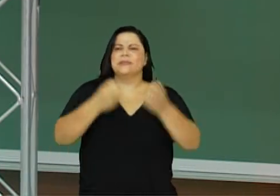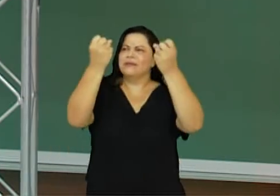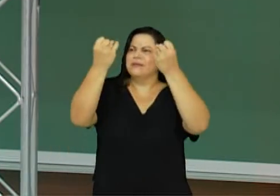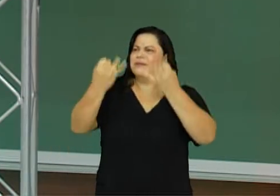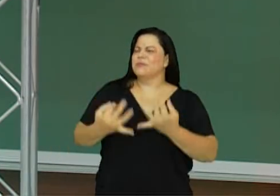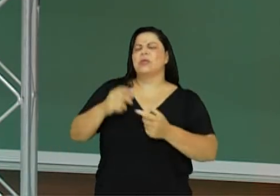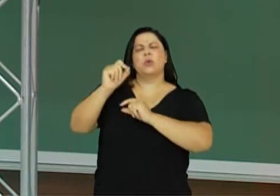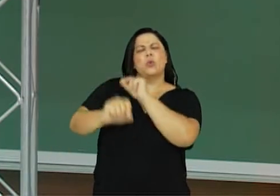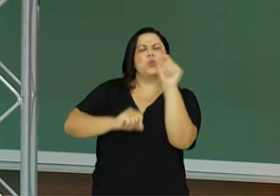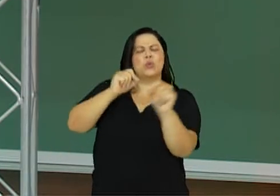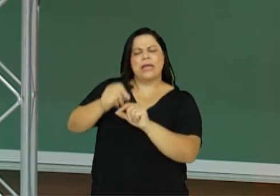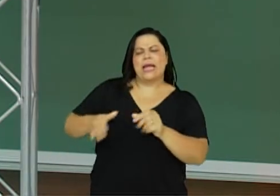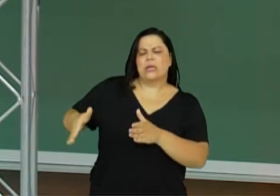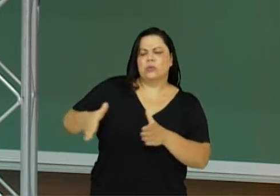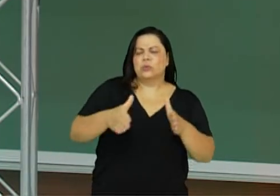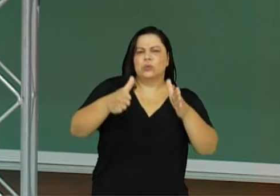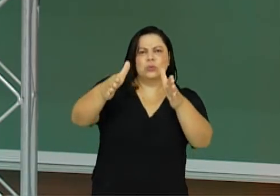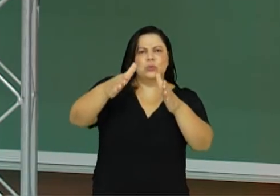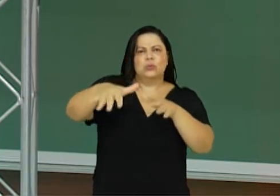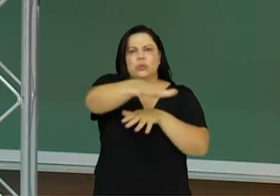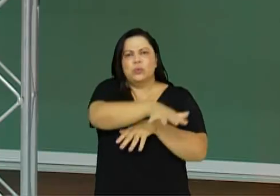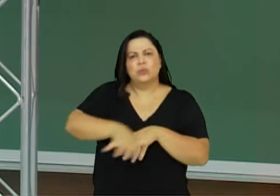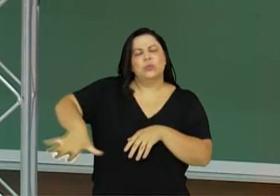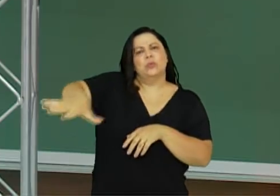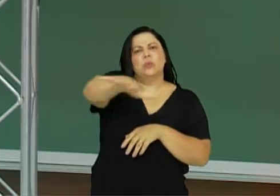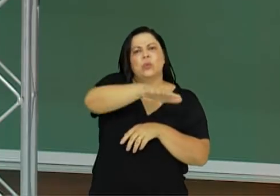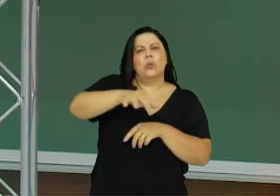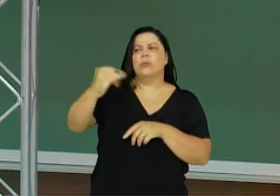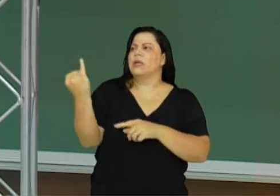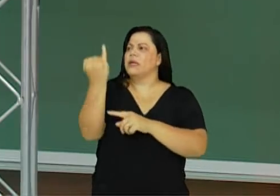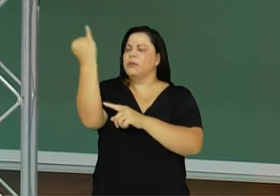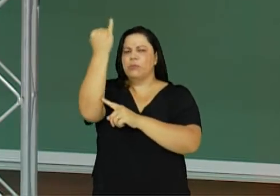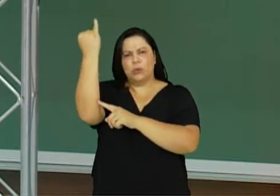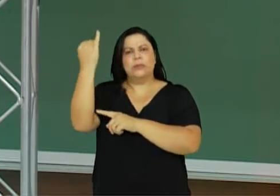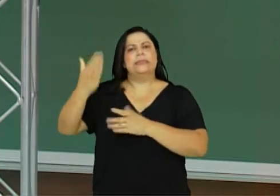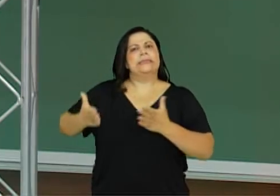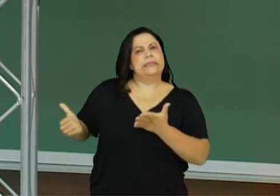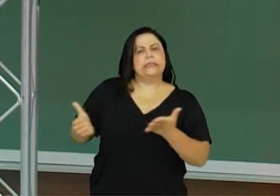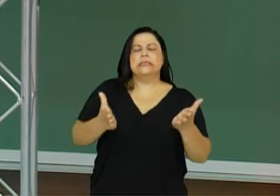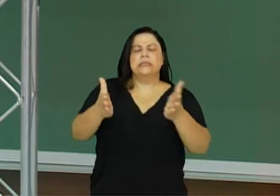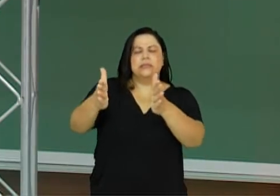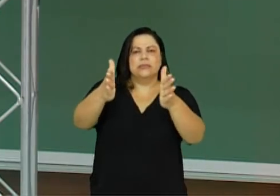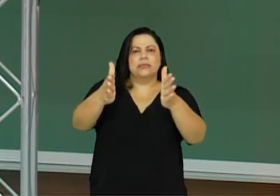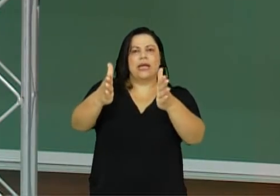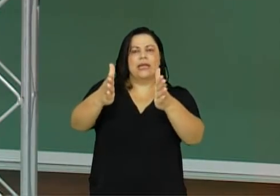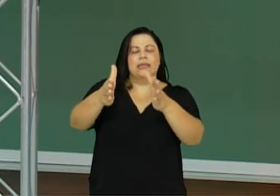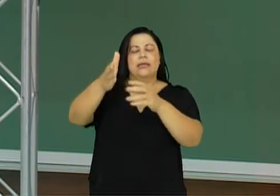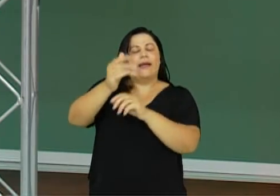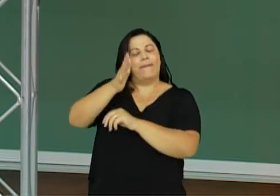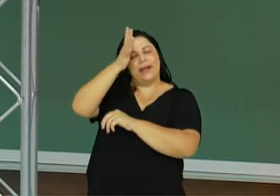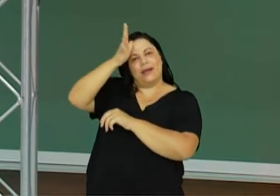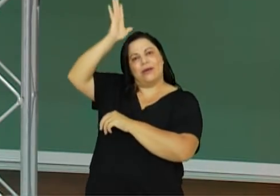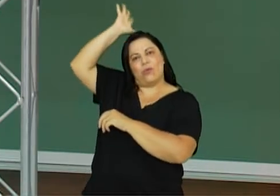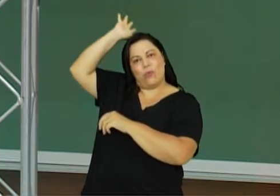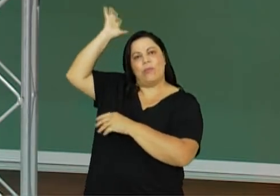eram os cursos públicos e a importância das estradas para o Império Romano. Então a gente vem aqui, né? Os cursos